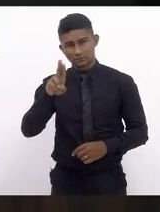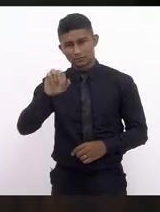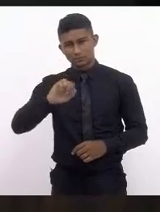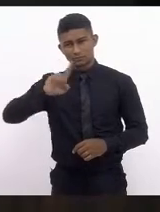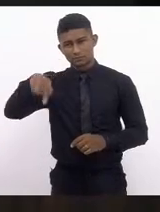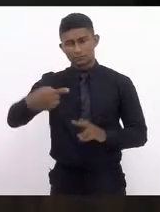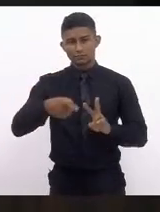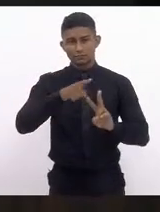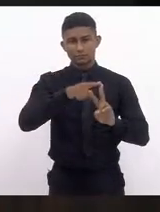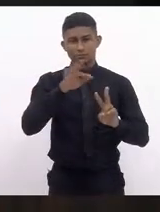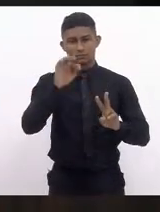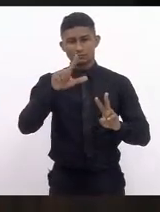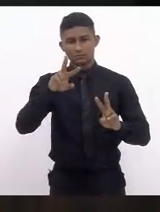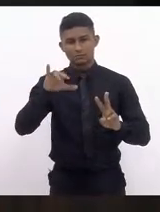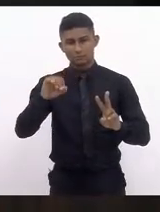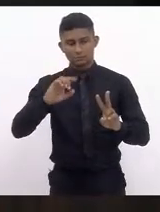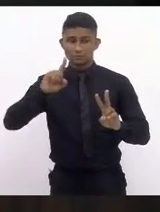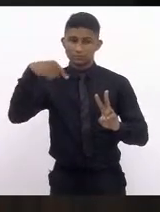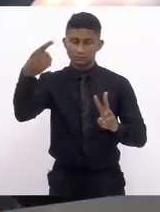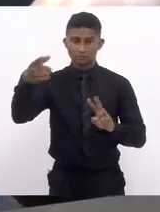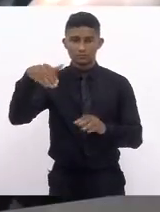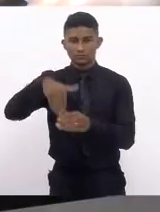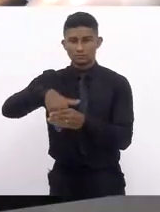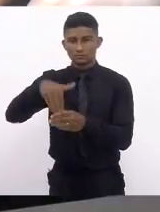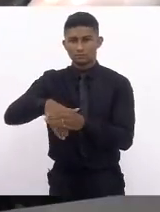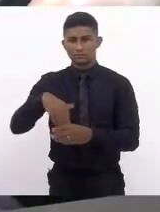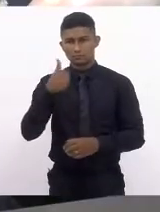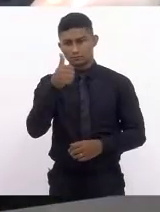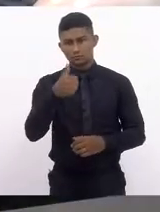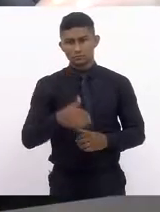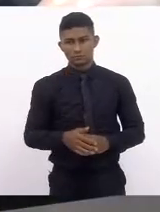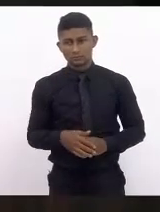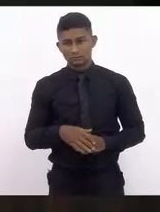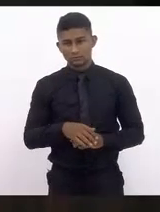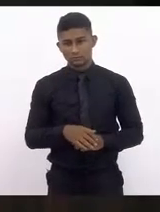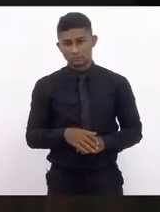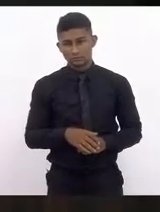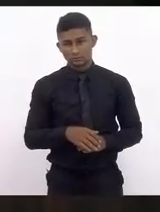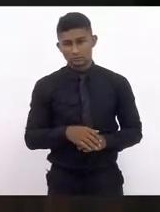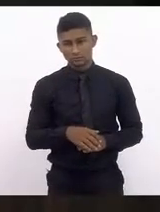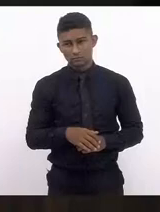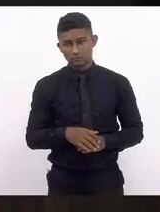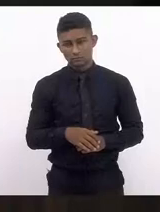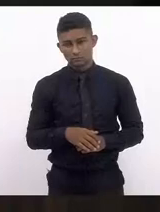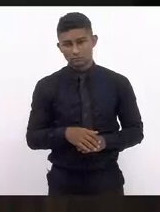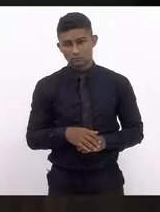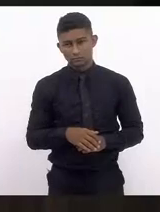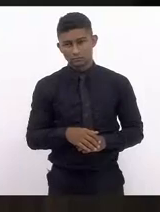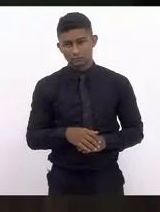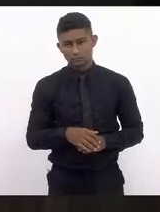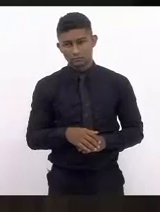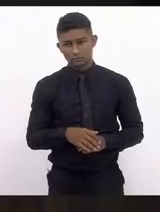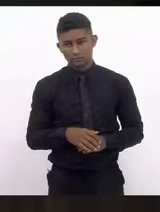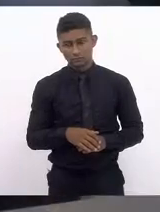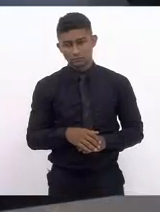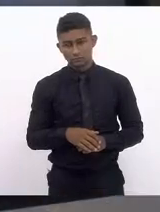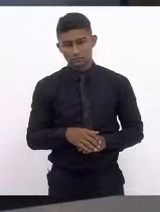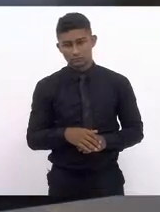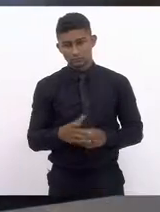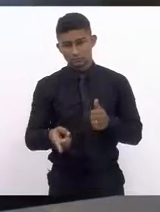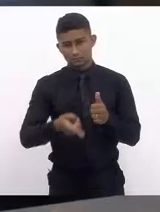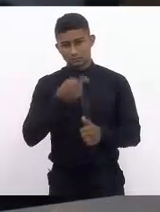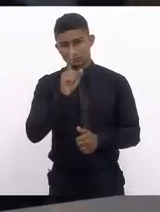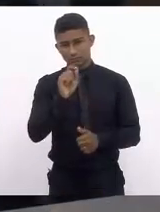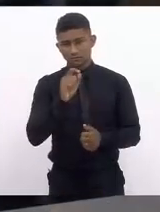Flávio e vamos a votação está presente Primeiro só são declaração cada um Primeiro